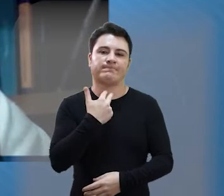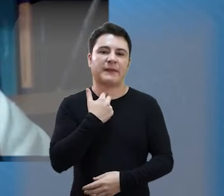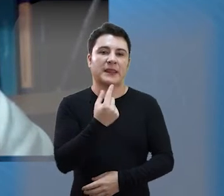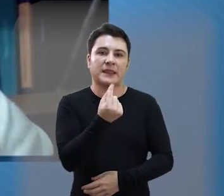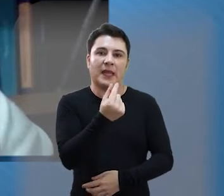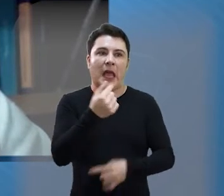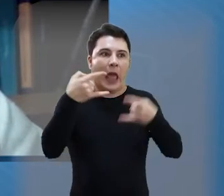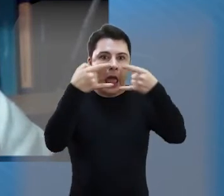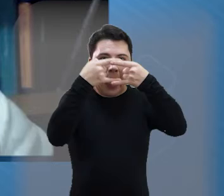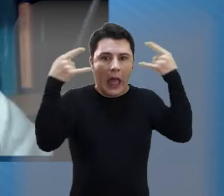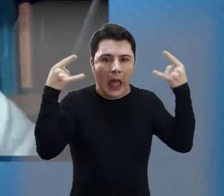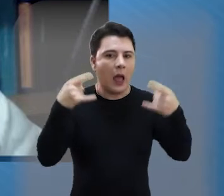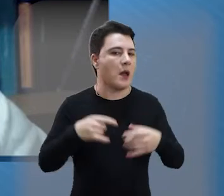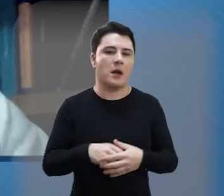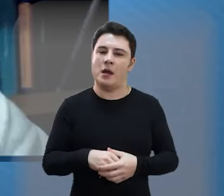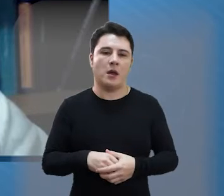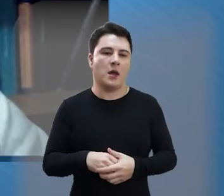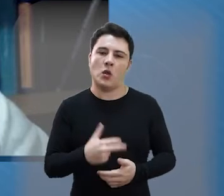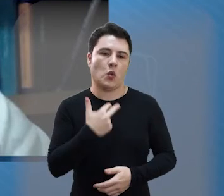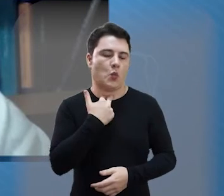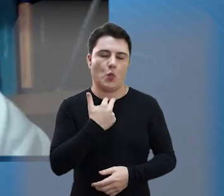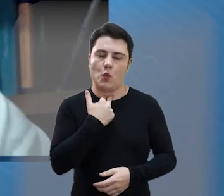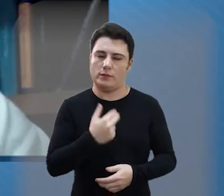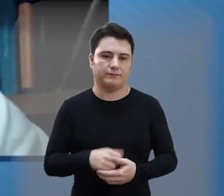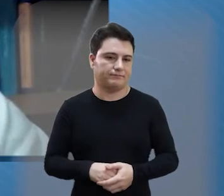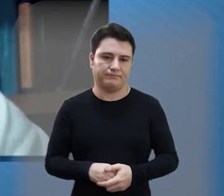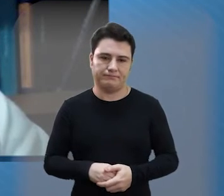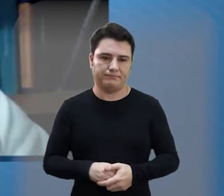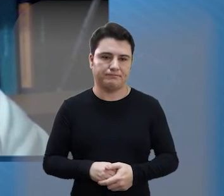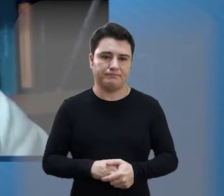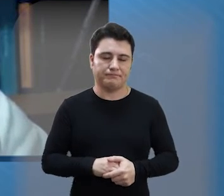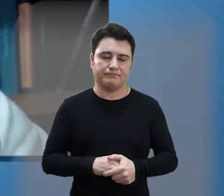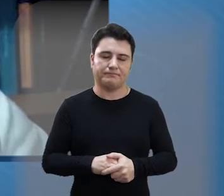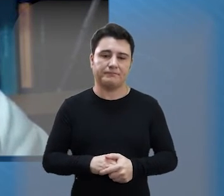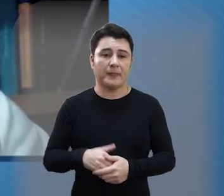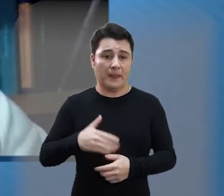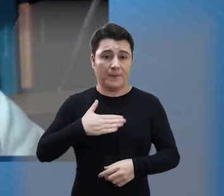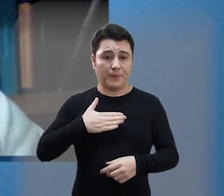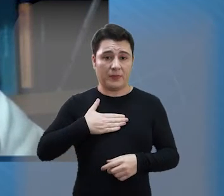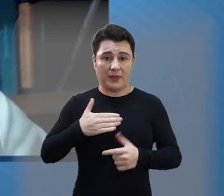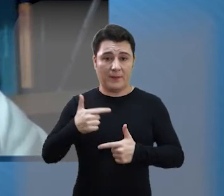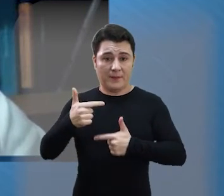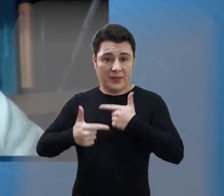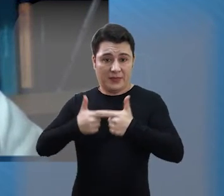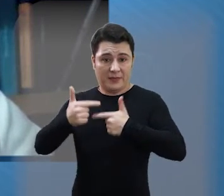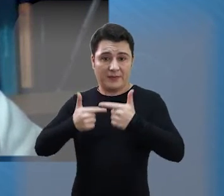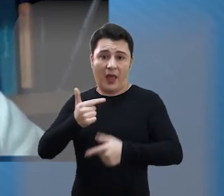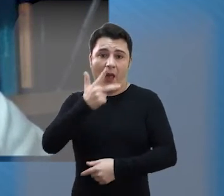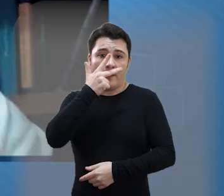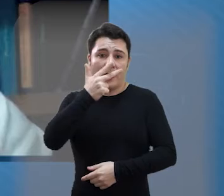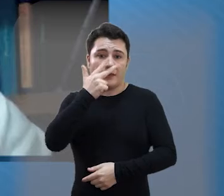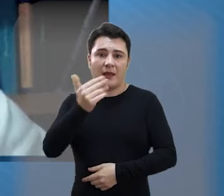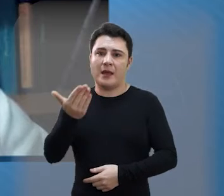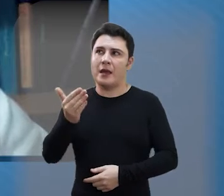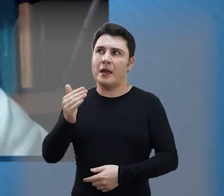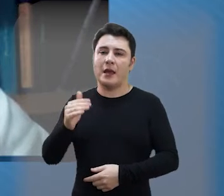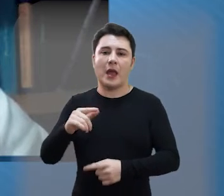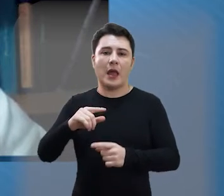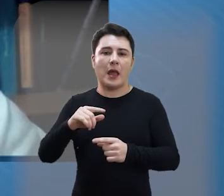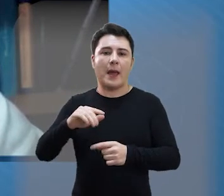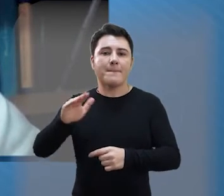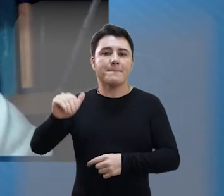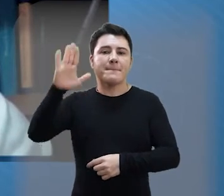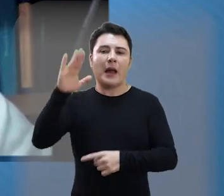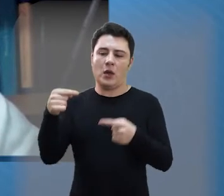do mundo inteiro, ela é uma medicina estatal. Ela não é uma medicina que busca, que visa qualquer tipo